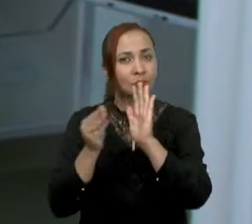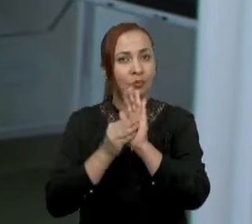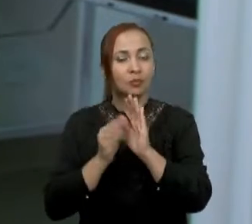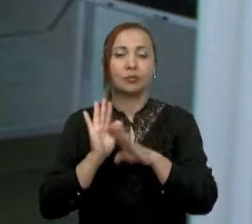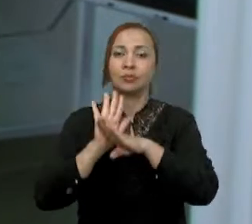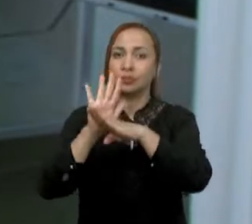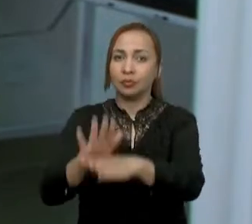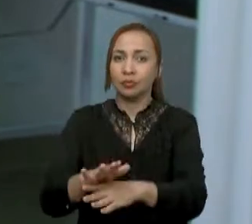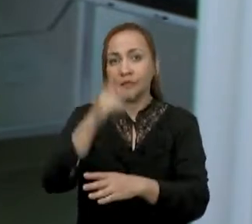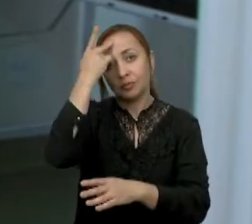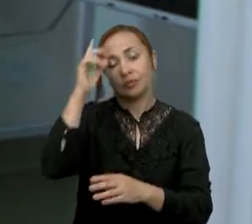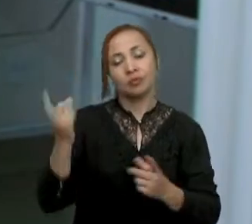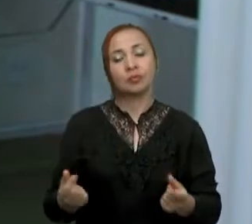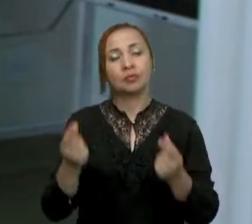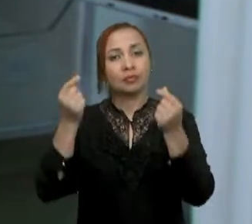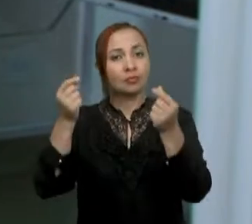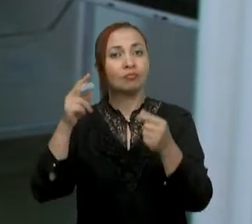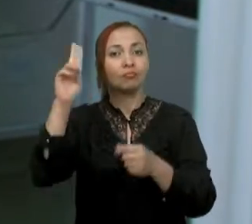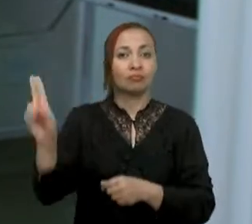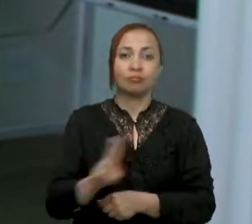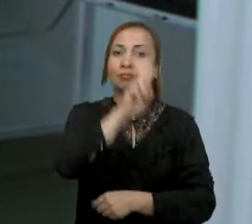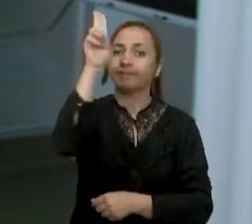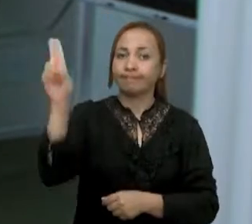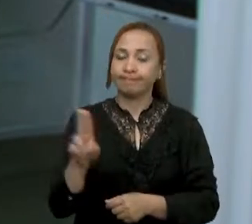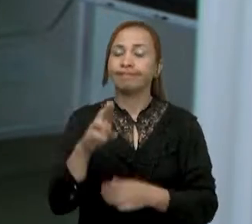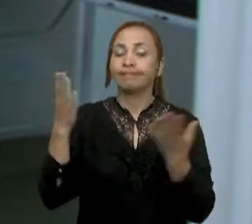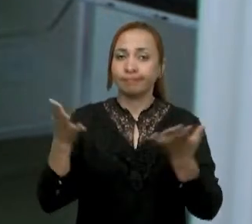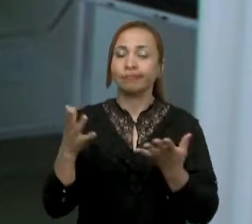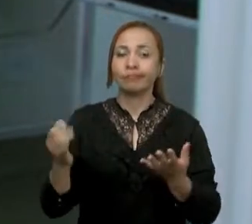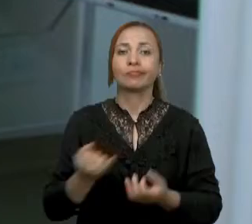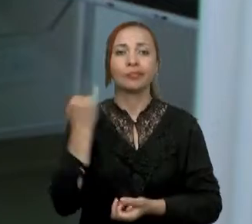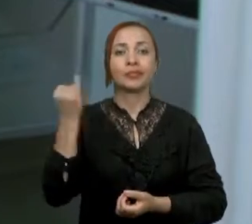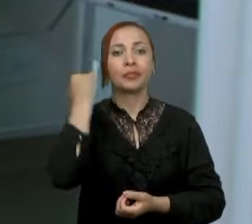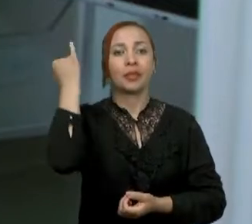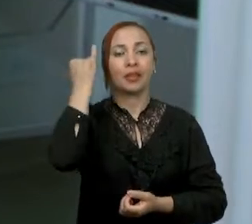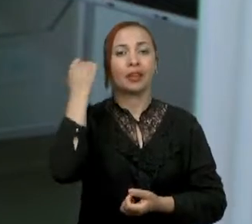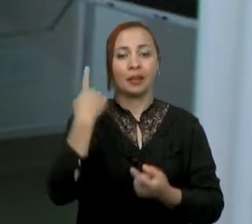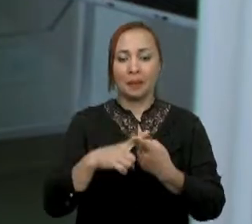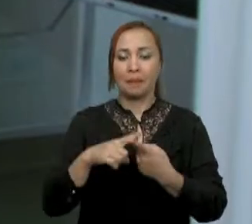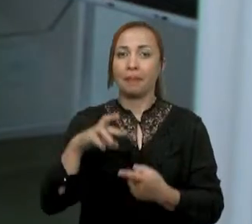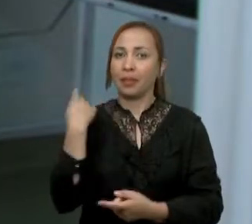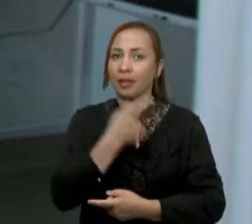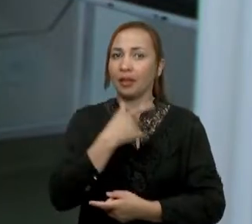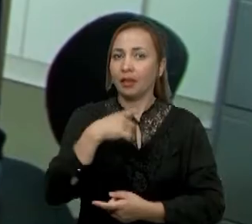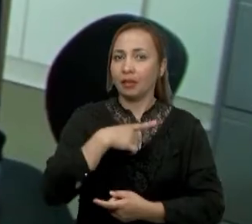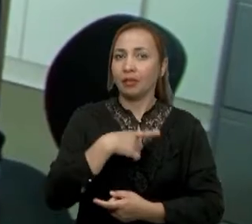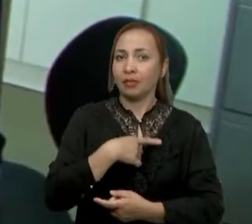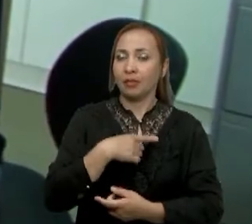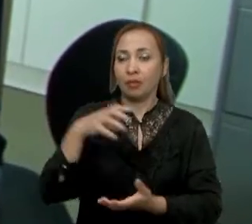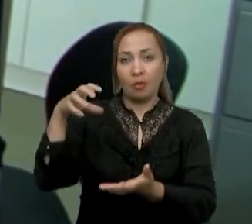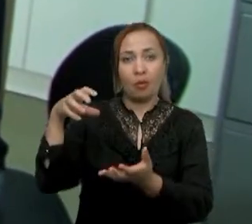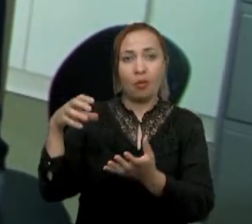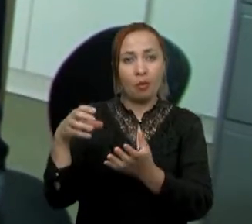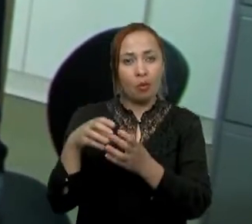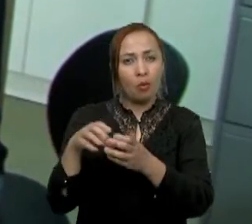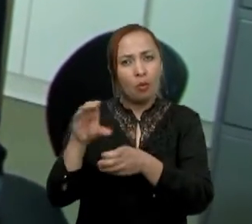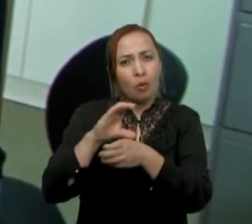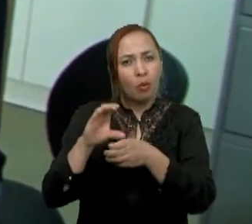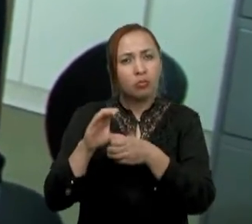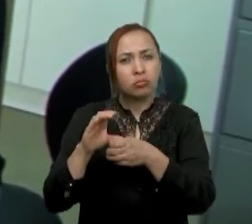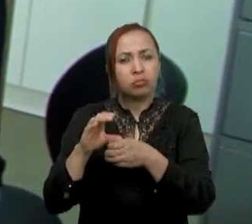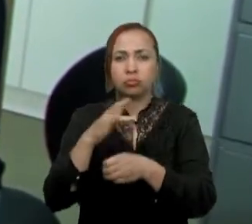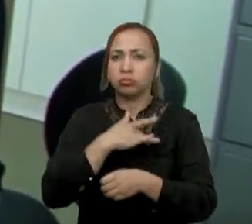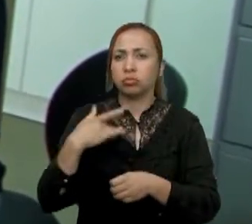atendimento e para os cursos da Universidade é o momento o mesmo importante porque nós temos um departamento de saúde